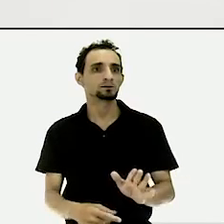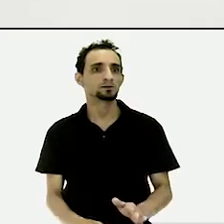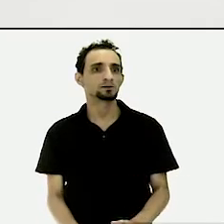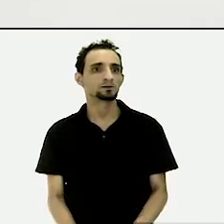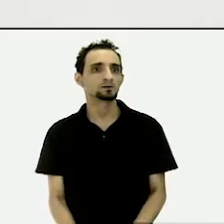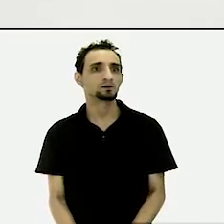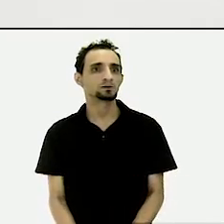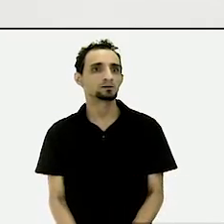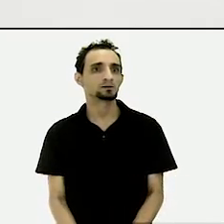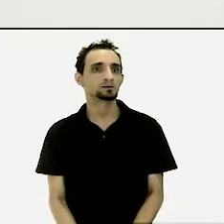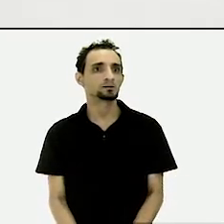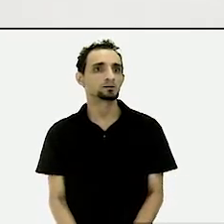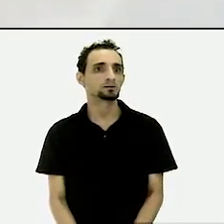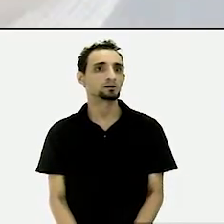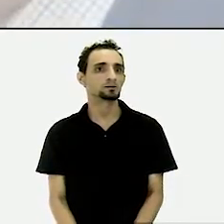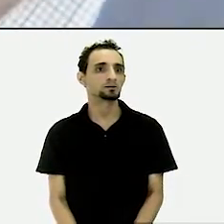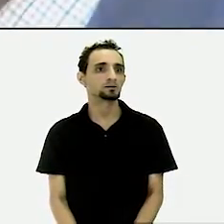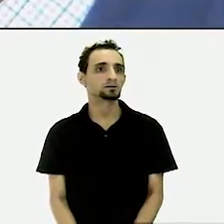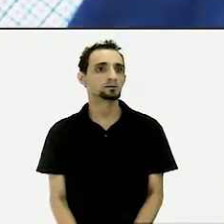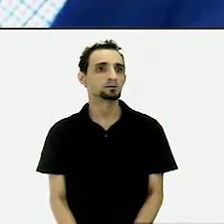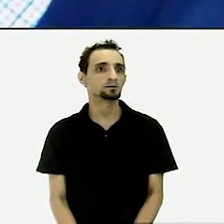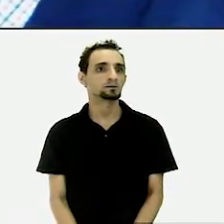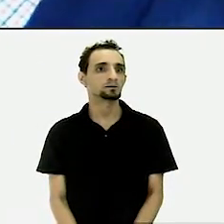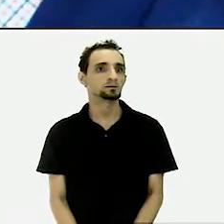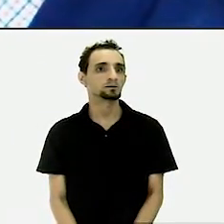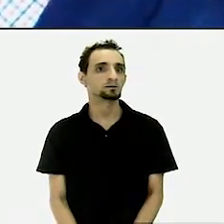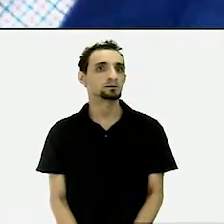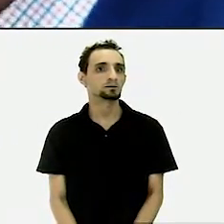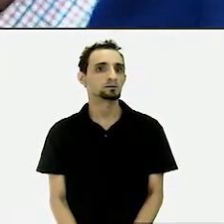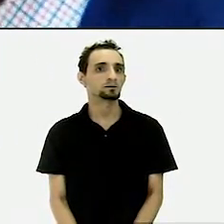Eu acabei de ligar para o Fernando. Que onde eu vi falar... Hã?